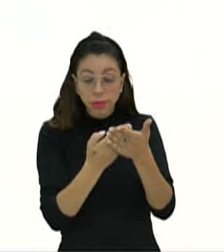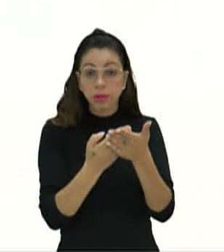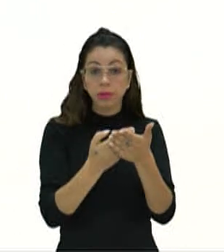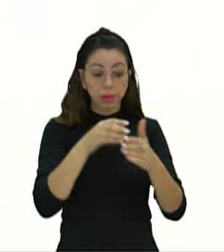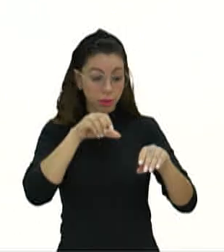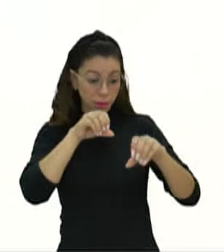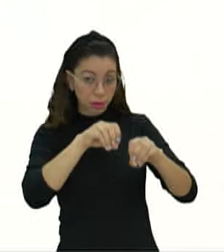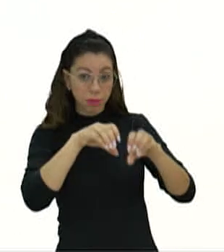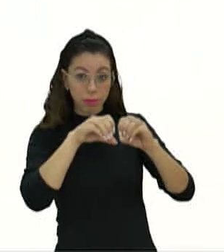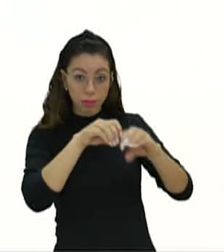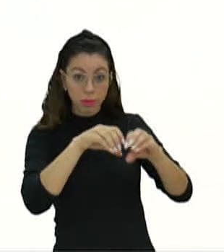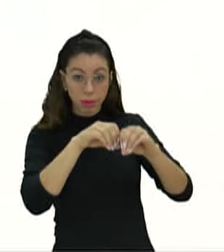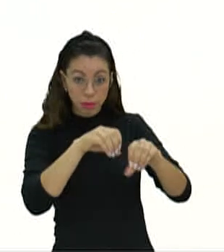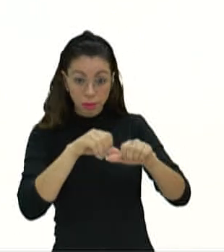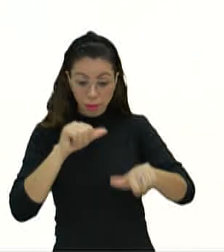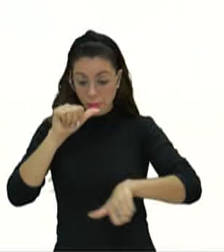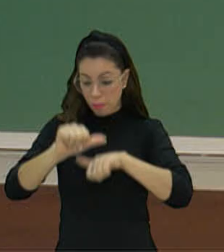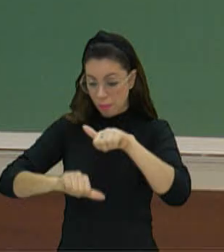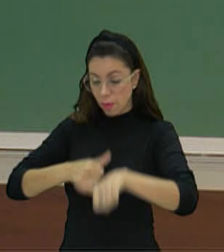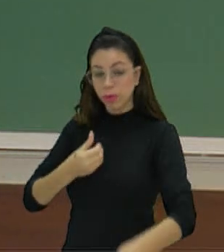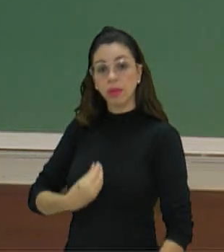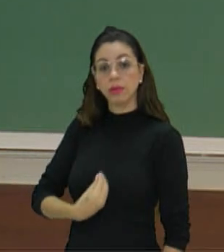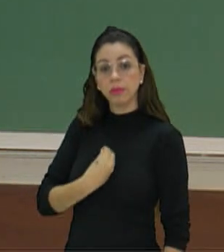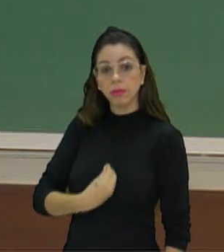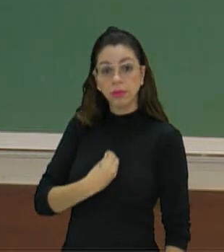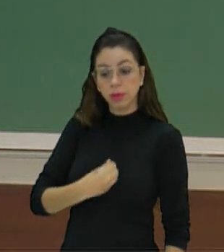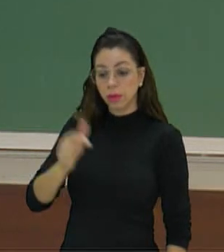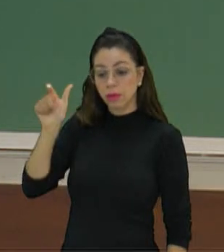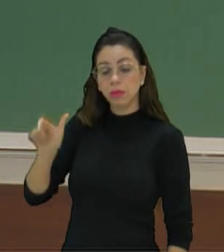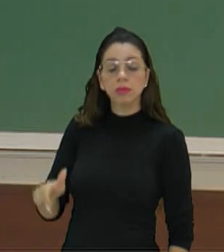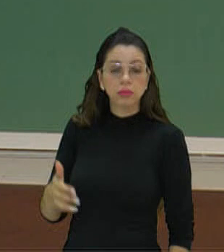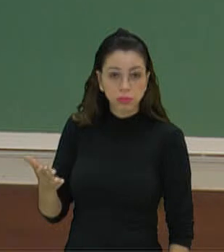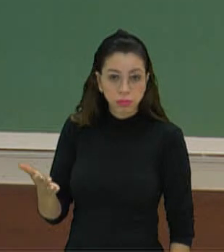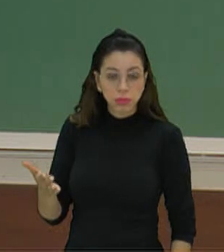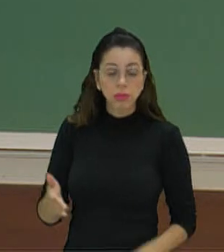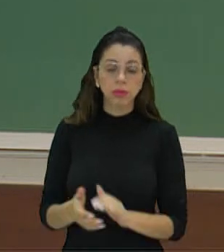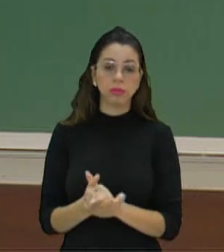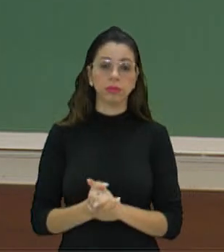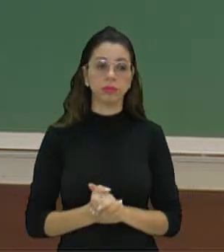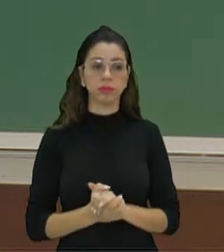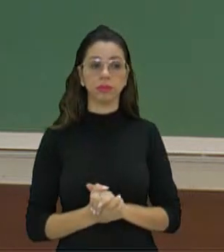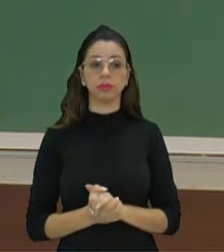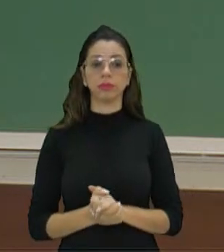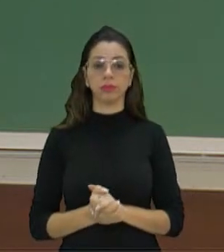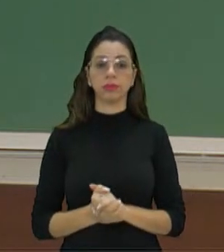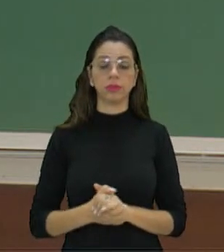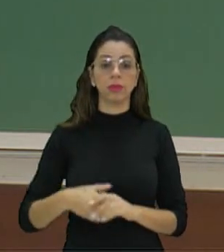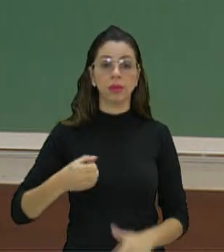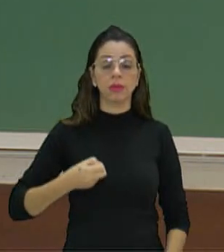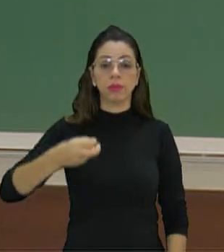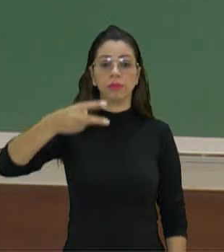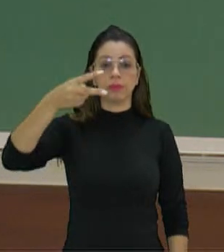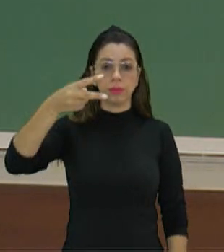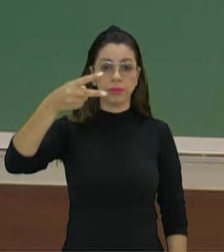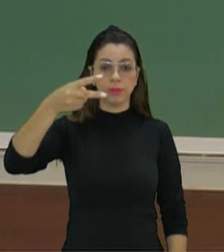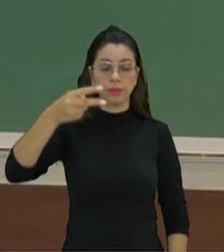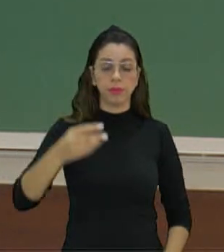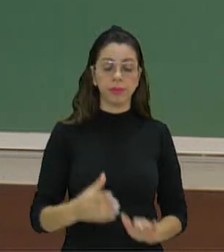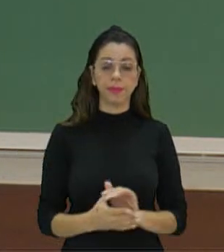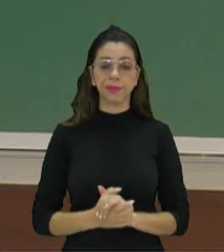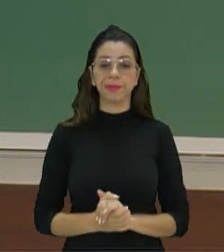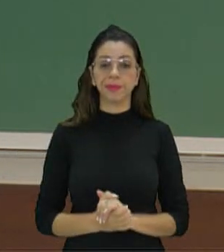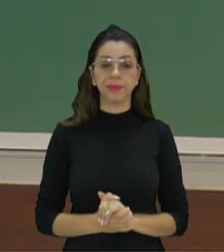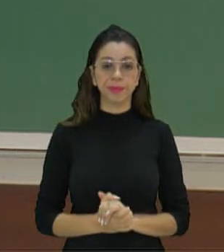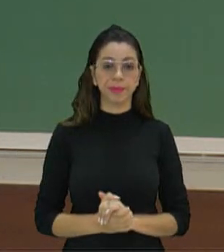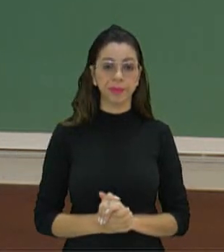mudar a vida de alguém? Você pode dar uma resposta curta, mas tenta uma resposta comprida para a gente praticar. E a número 2. Are you